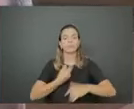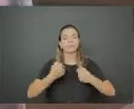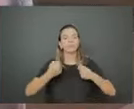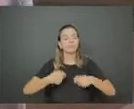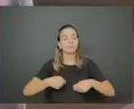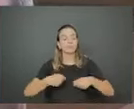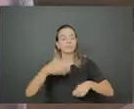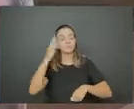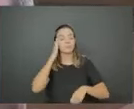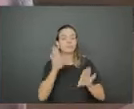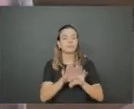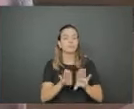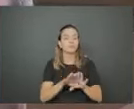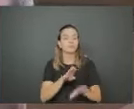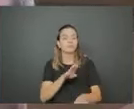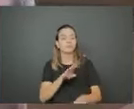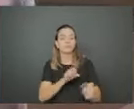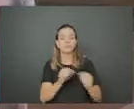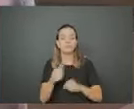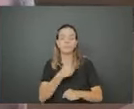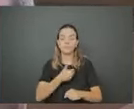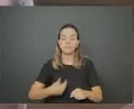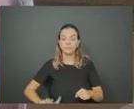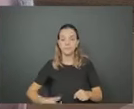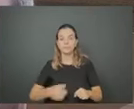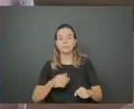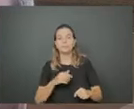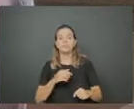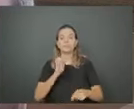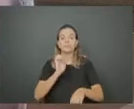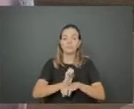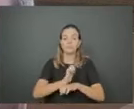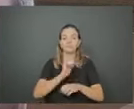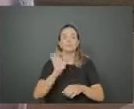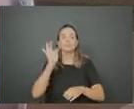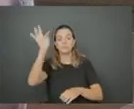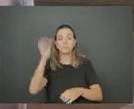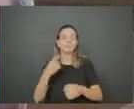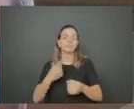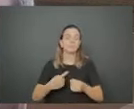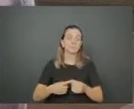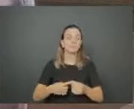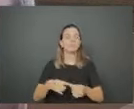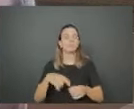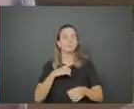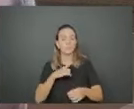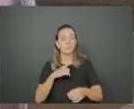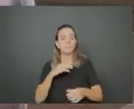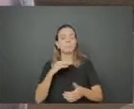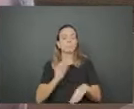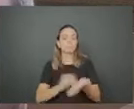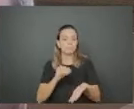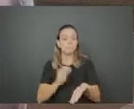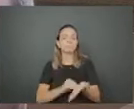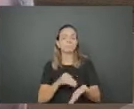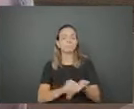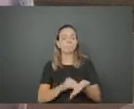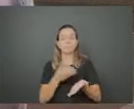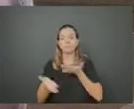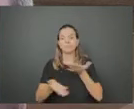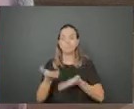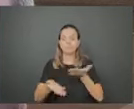estadual e federal, tem essa falha nesse requisito de tratamento e combate e prevenção e reinserção